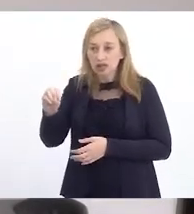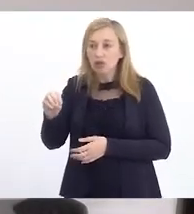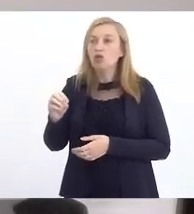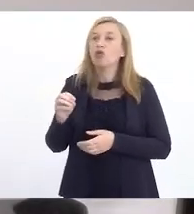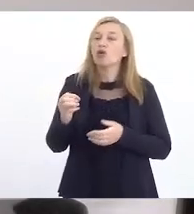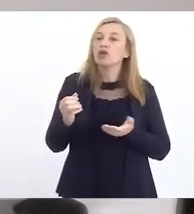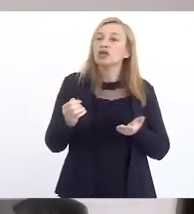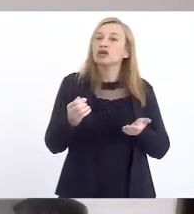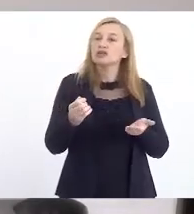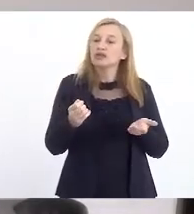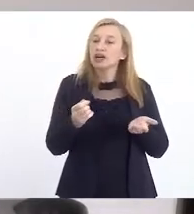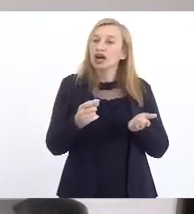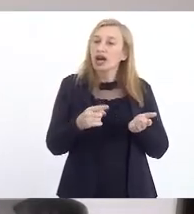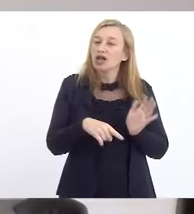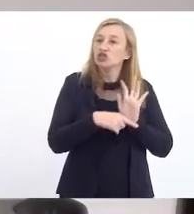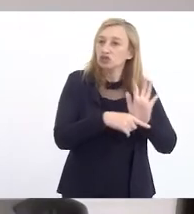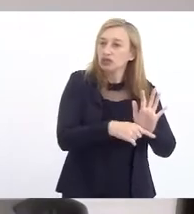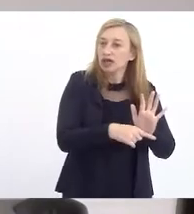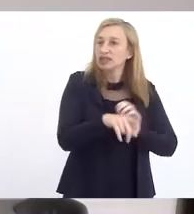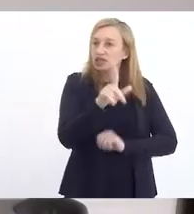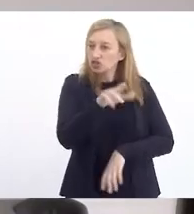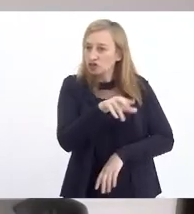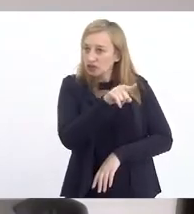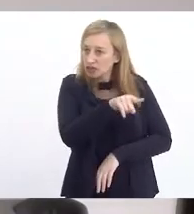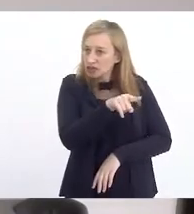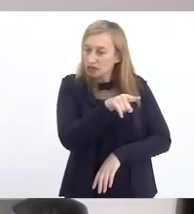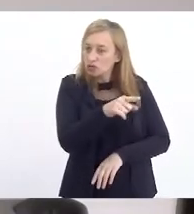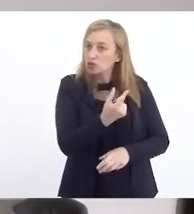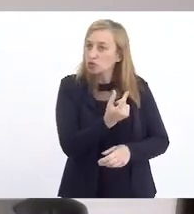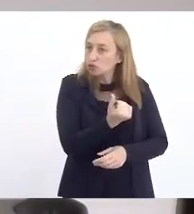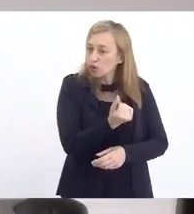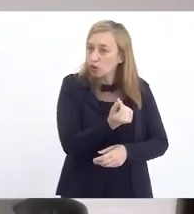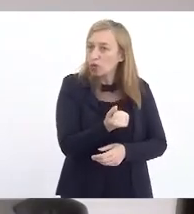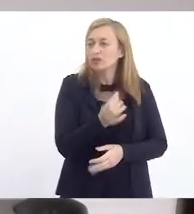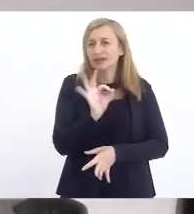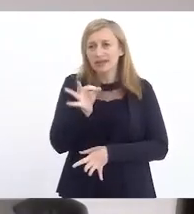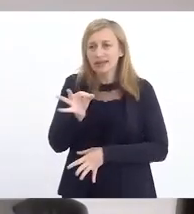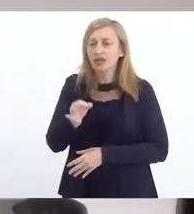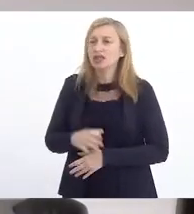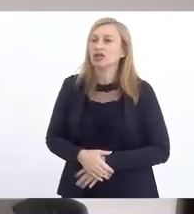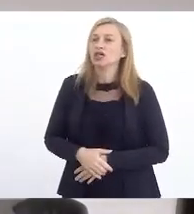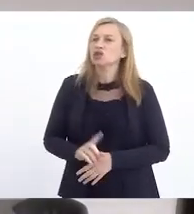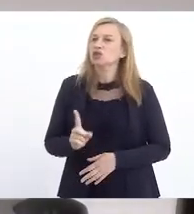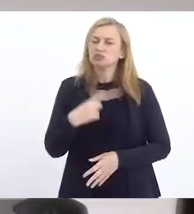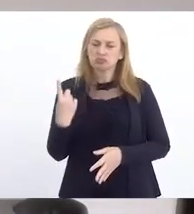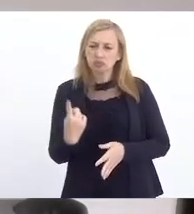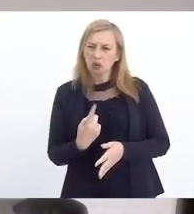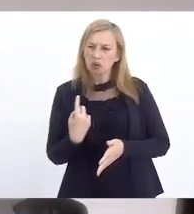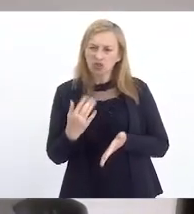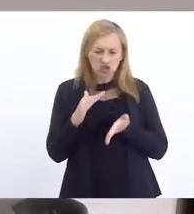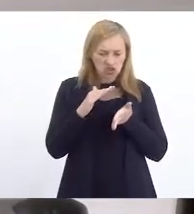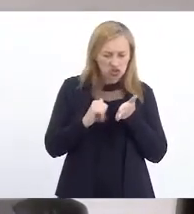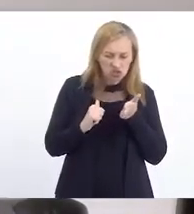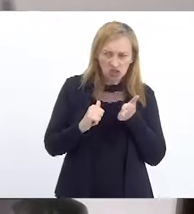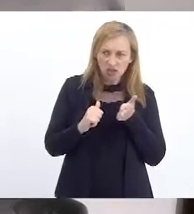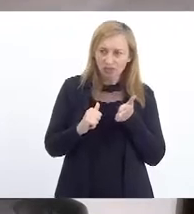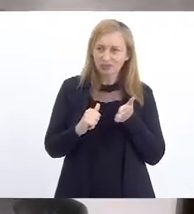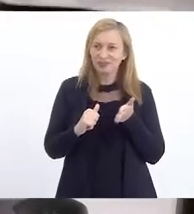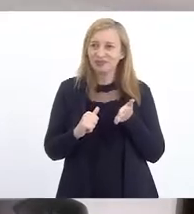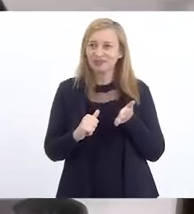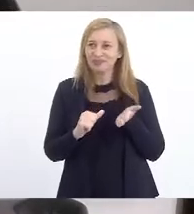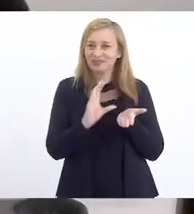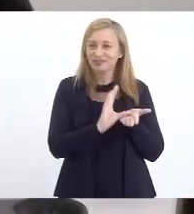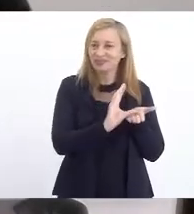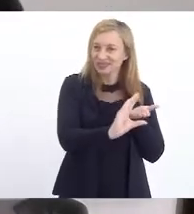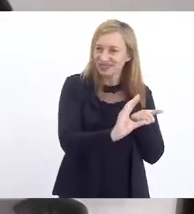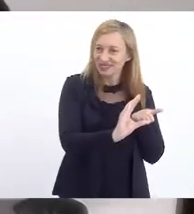Então, está garantido. E nós não estamos tirando os recursos. A gente